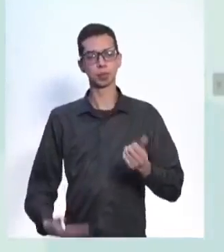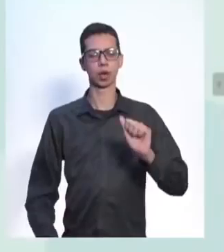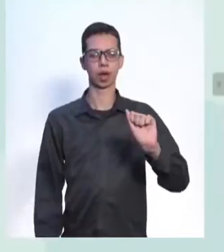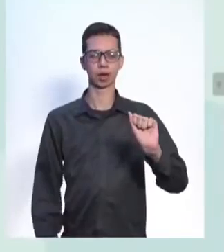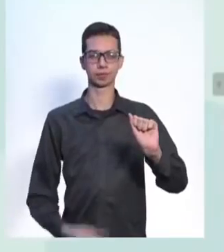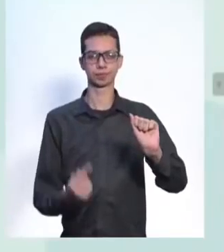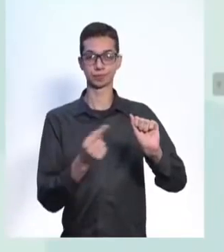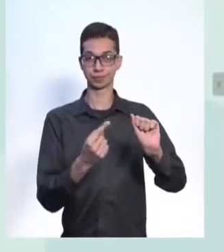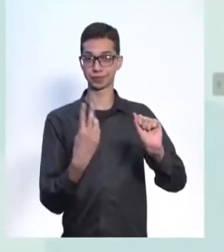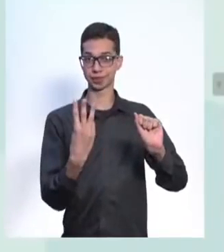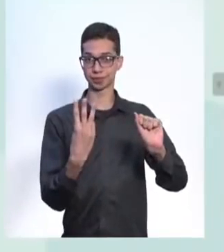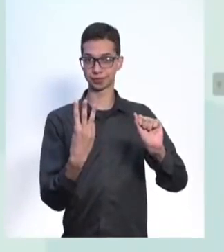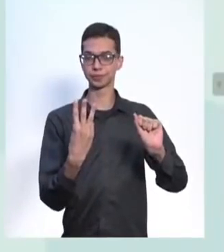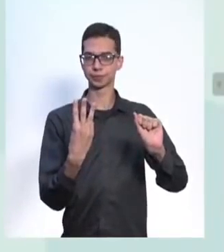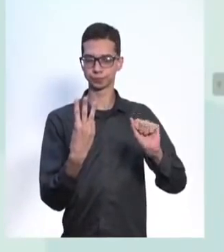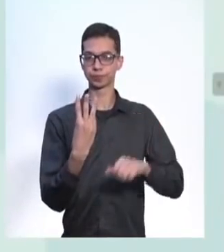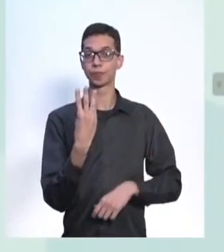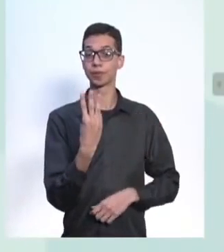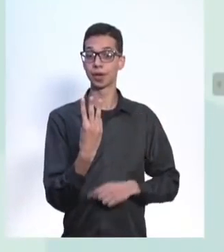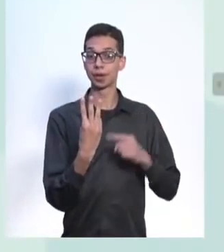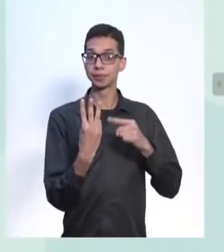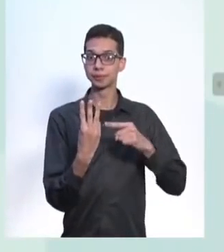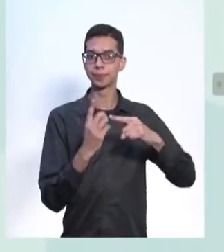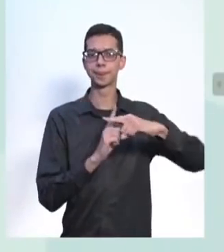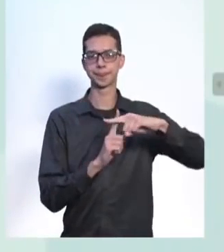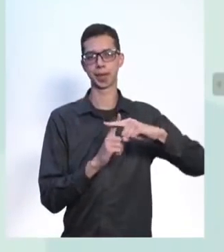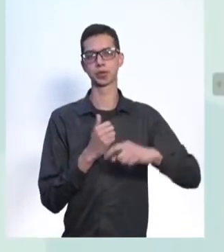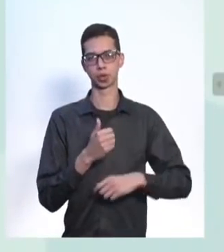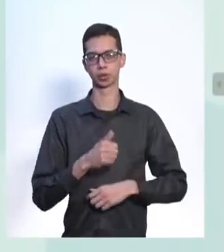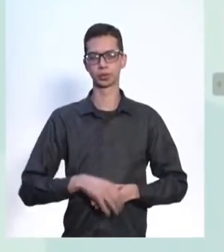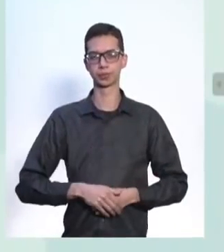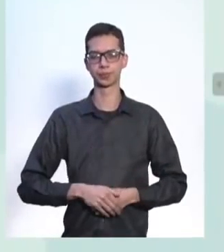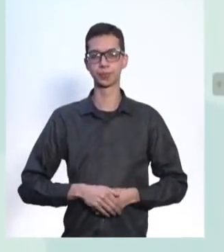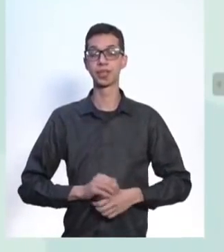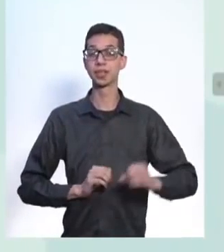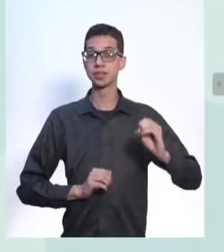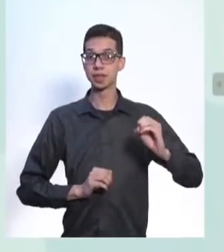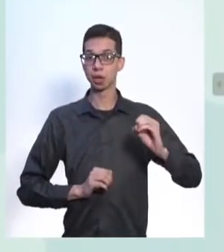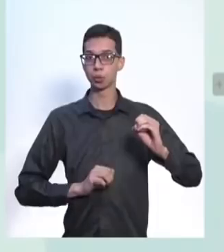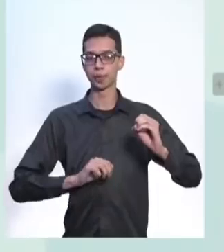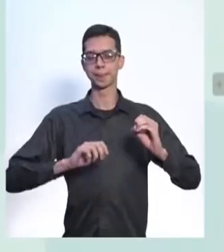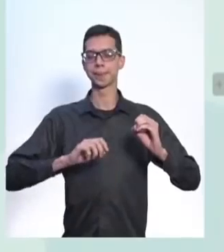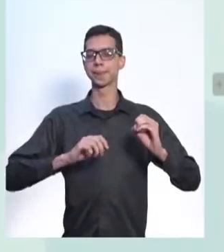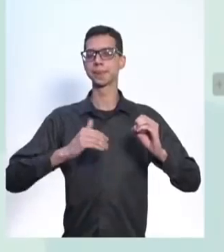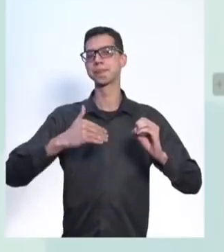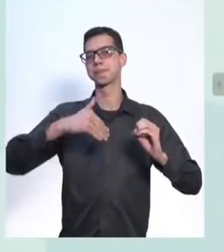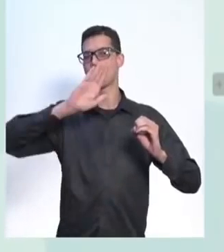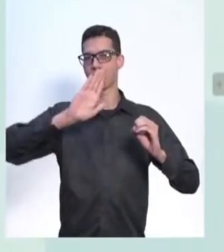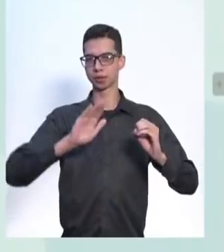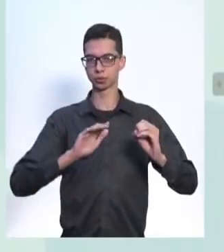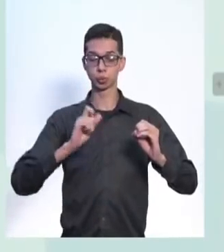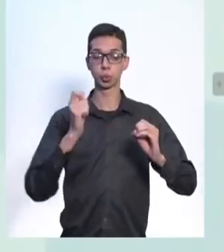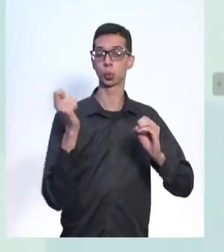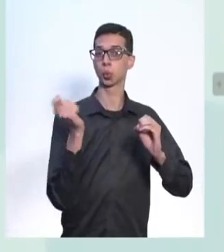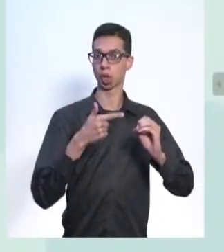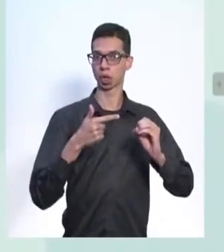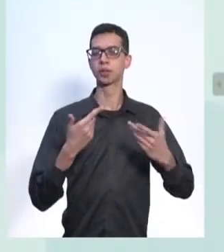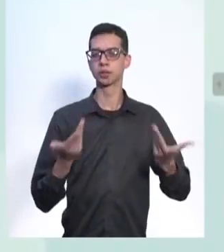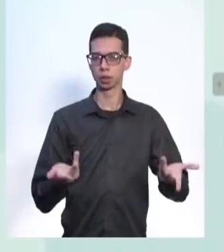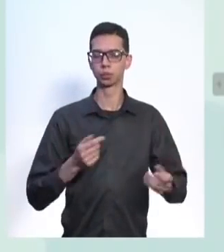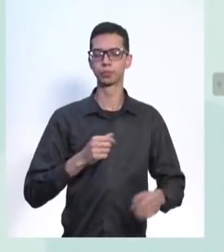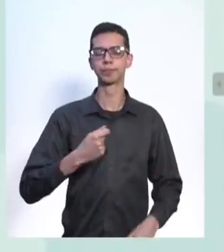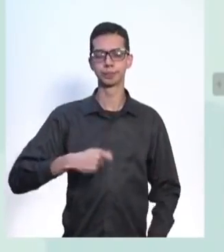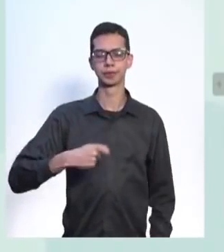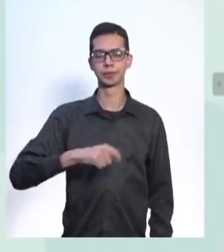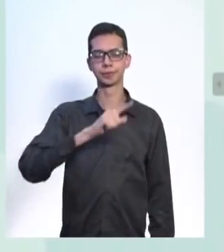3. 3 é um número positivo, maior do que zero. Se ele é maior do que zero, concavidade voltada para